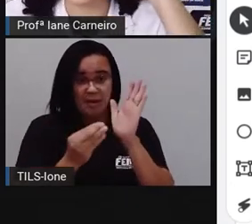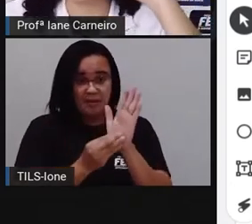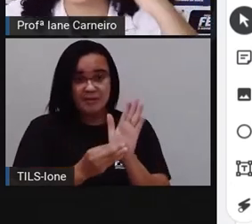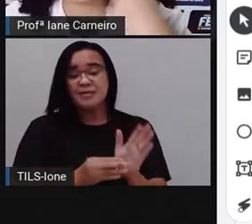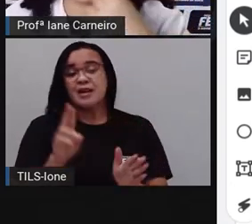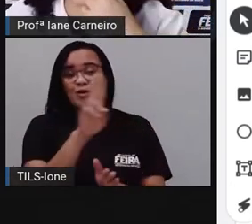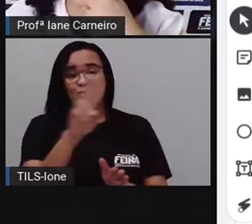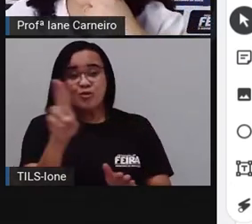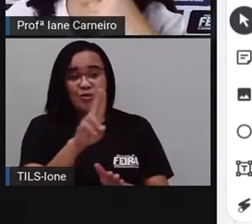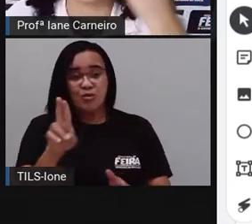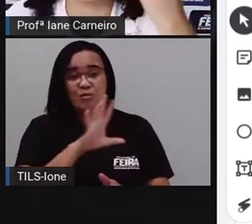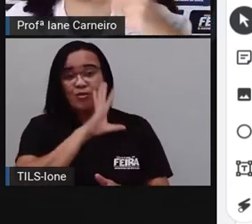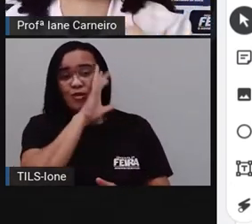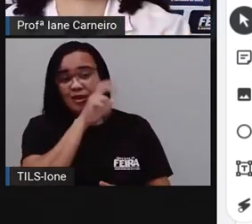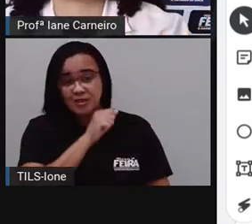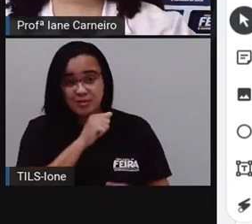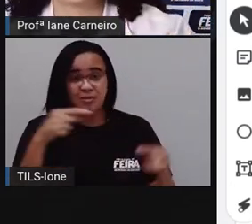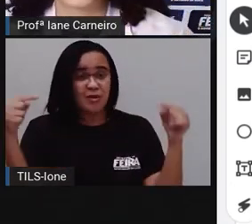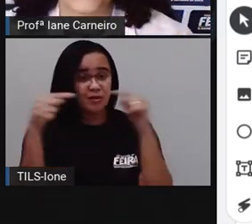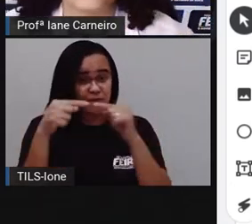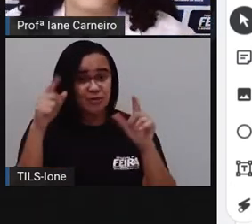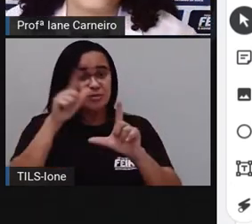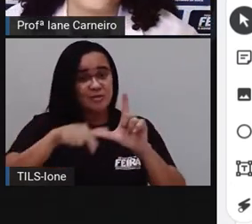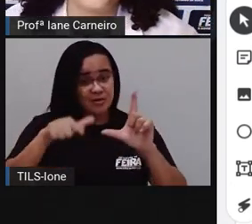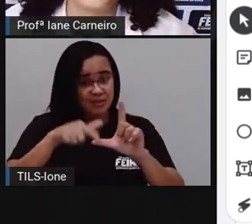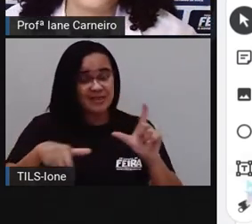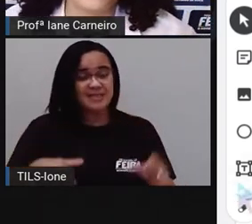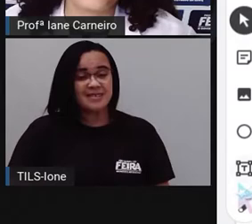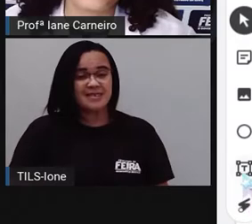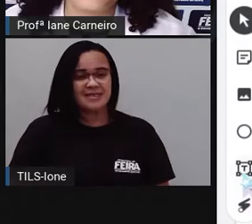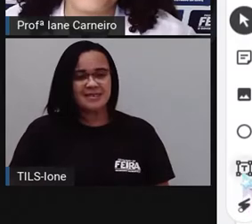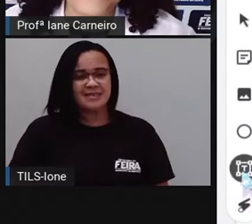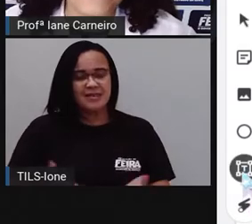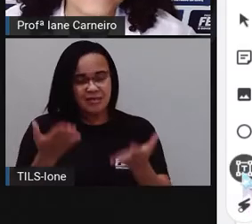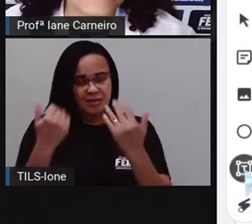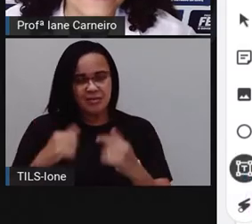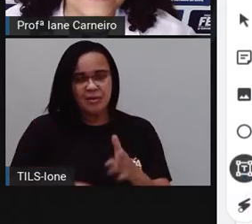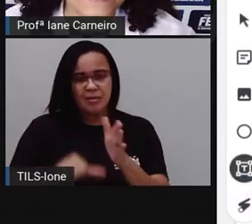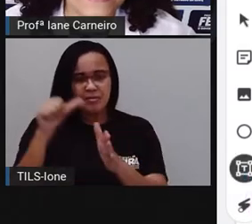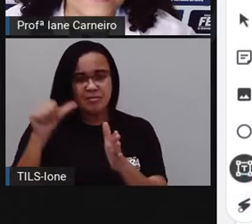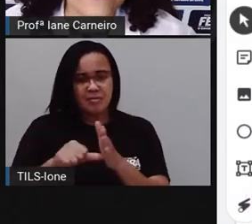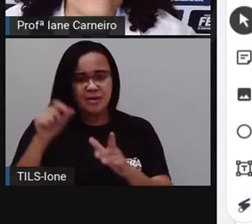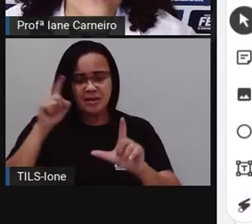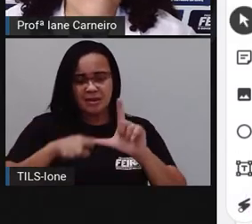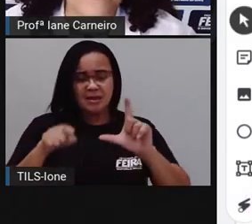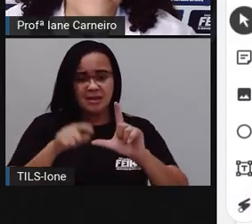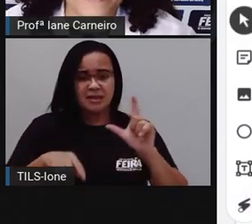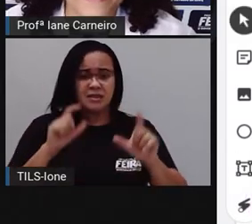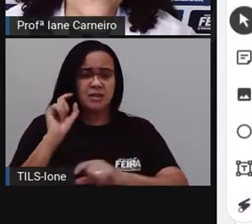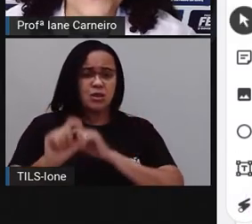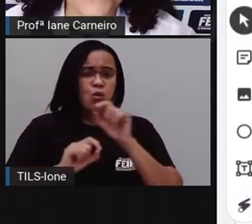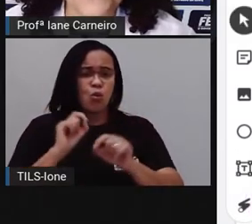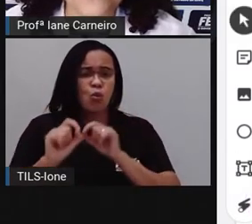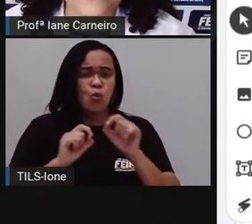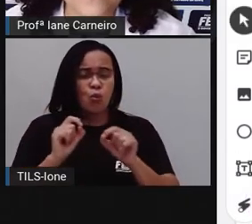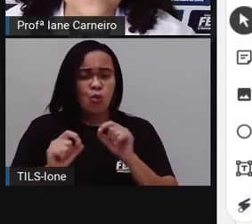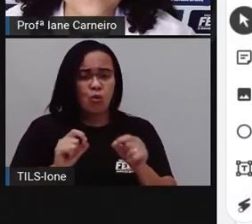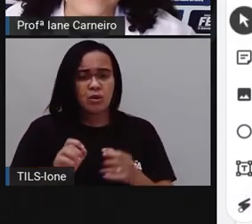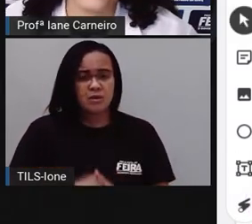letra, né? Vocês perceberam? Pois é. Então vamos lá. Primeira letrinha, né, do